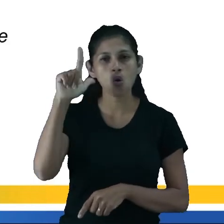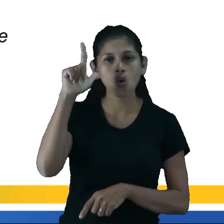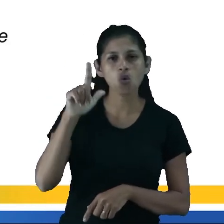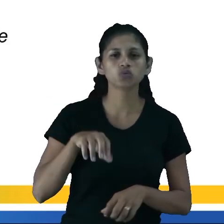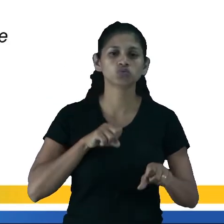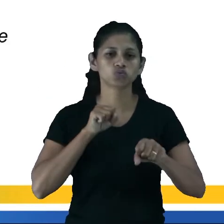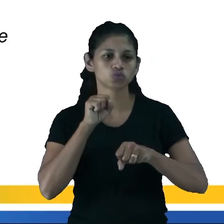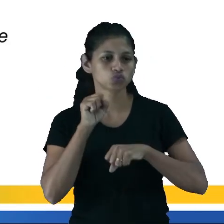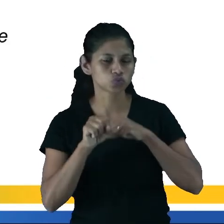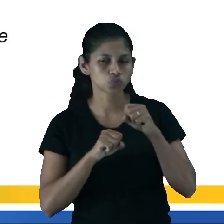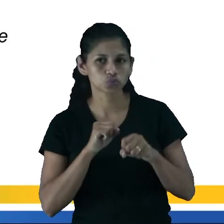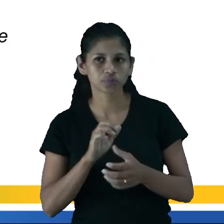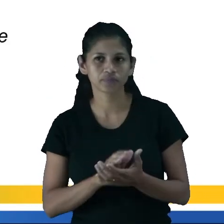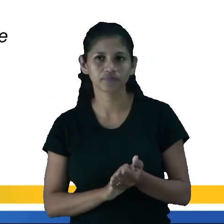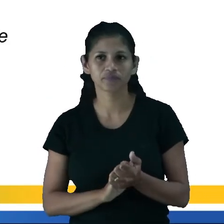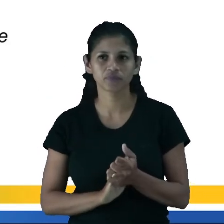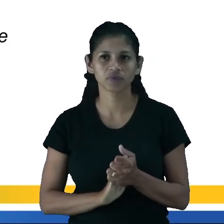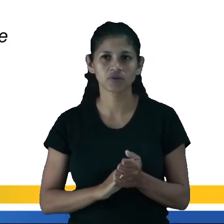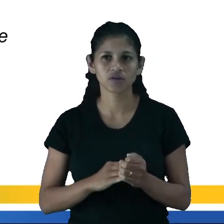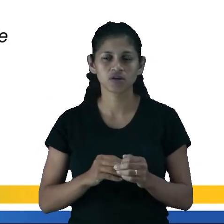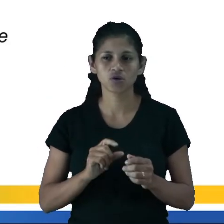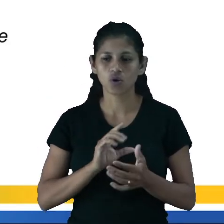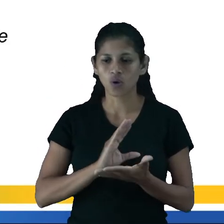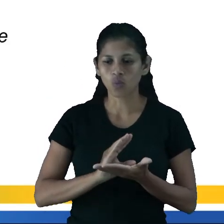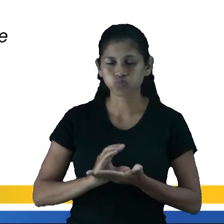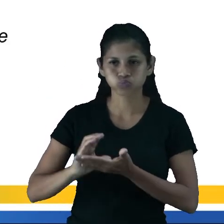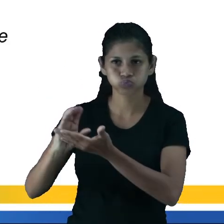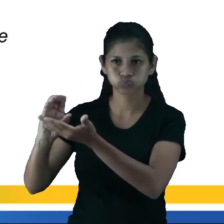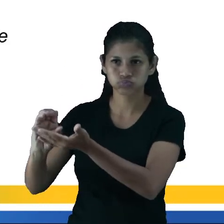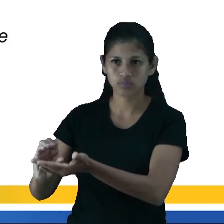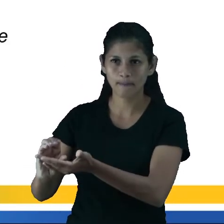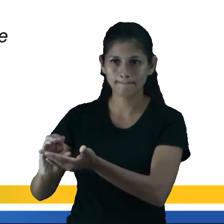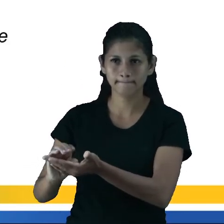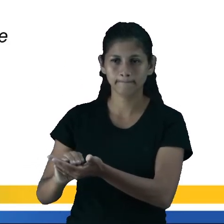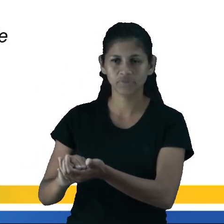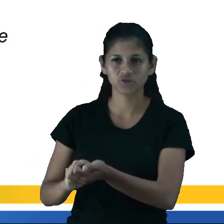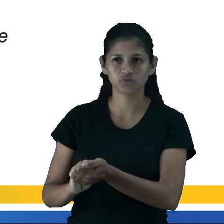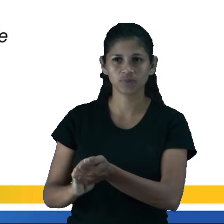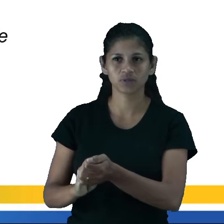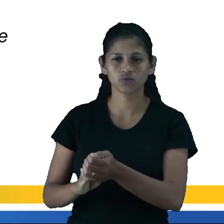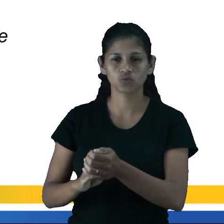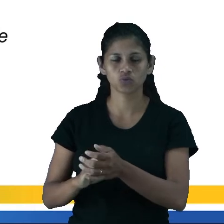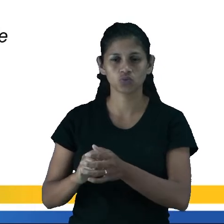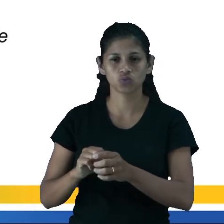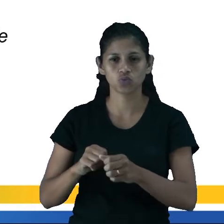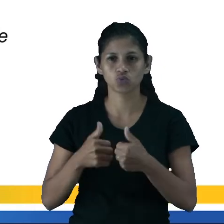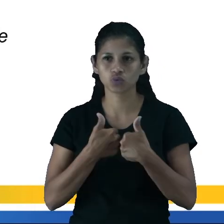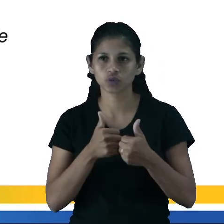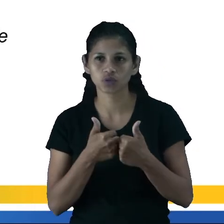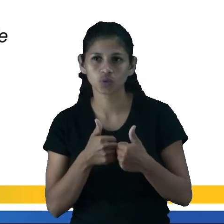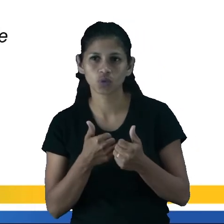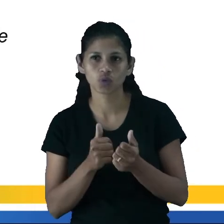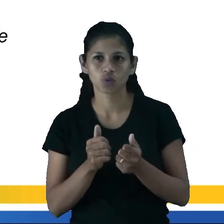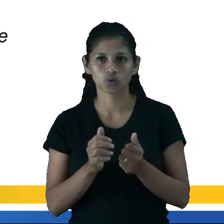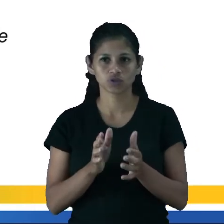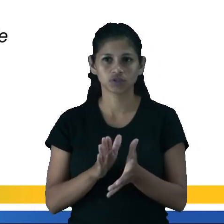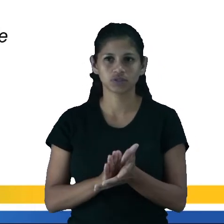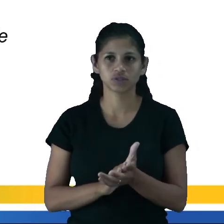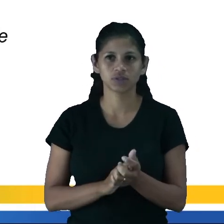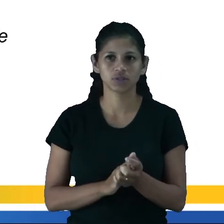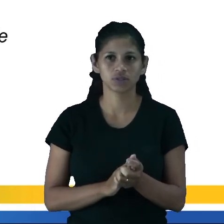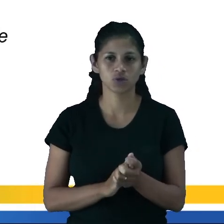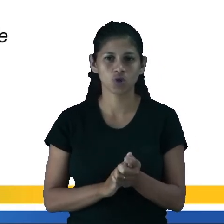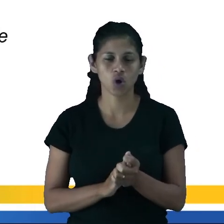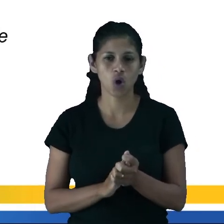locomoção, investimento em transporte de massa e na integração de sistemas, compartilhamento de caronas entre amigos e colegas